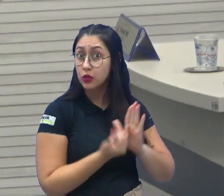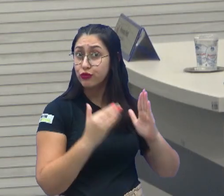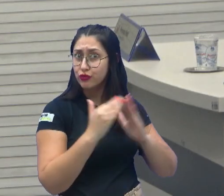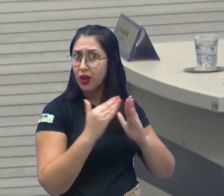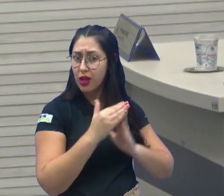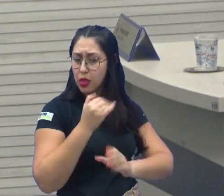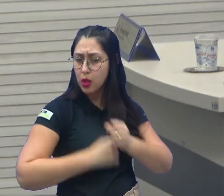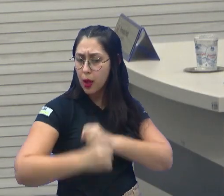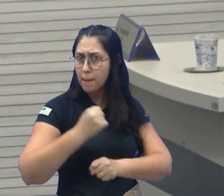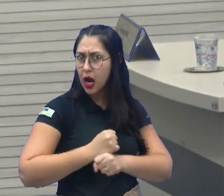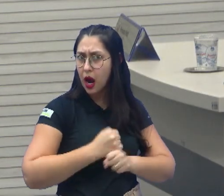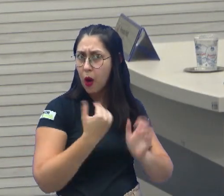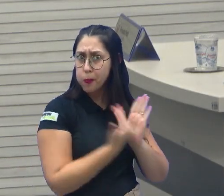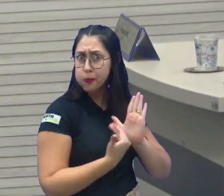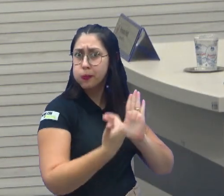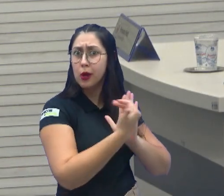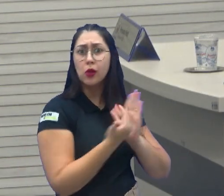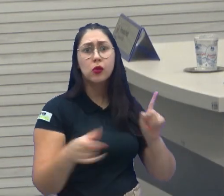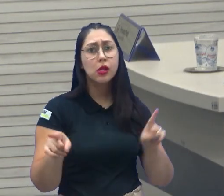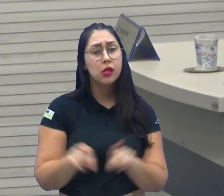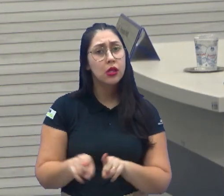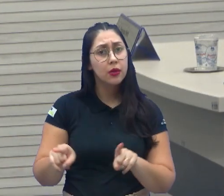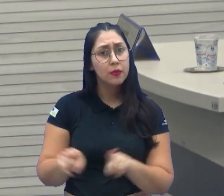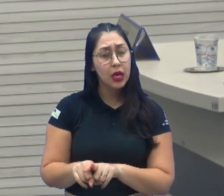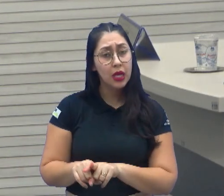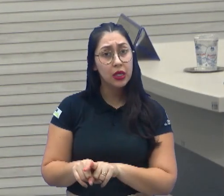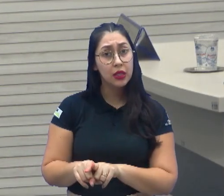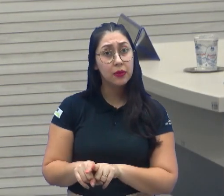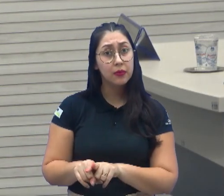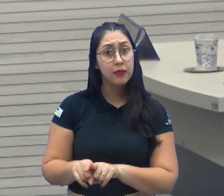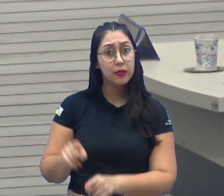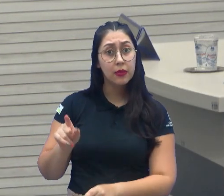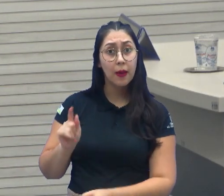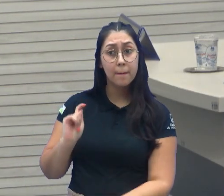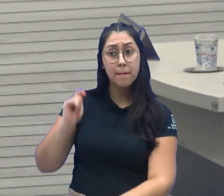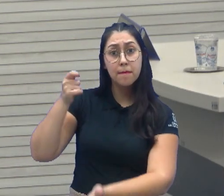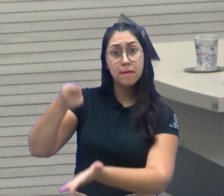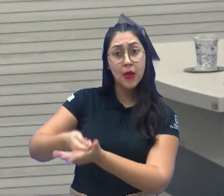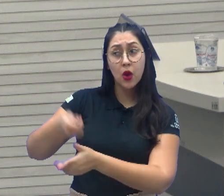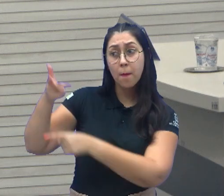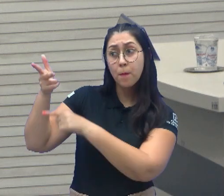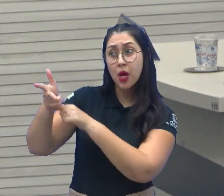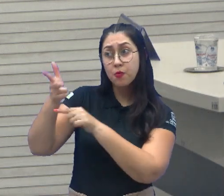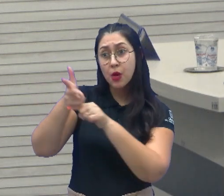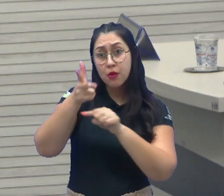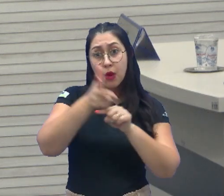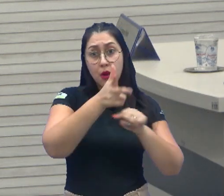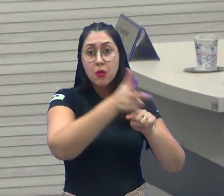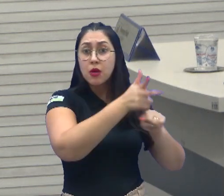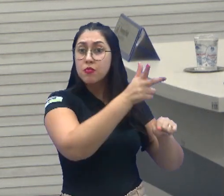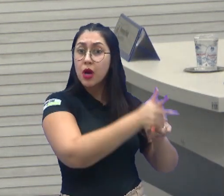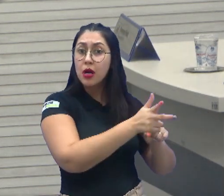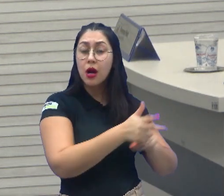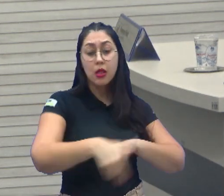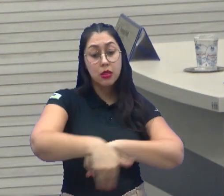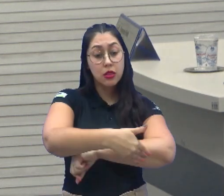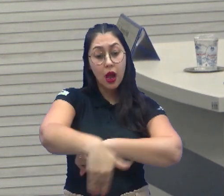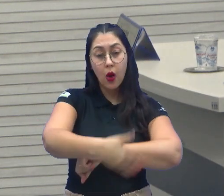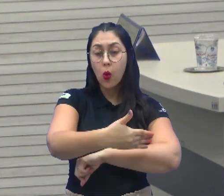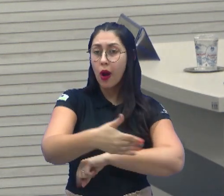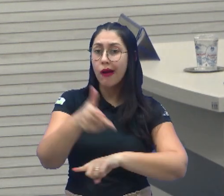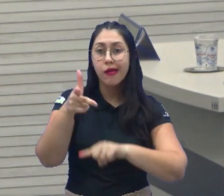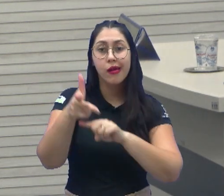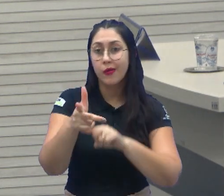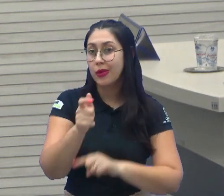com ele veio também o custo da implantação das câmaras de monitoramento, essa rua não tem uma câmara